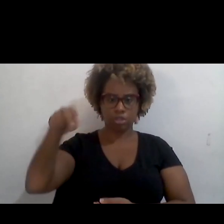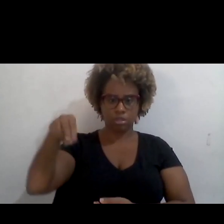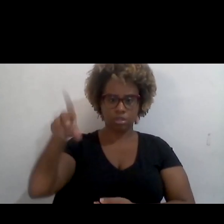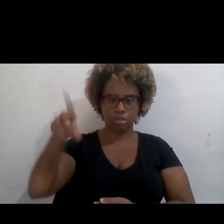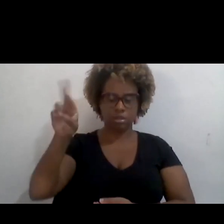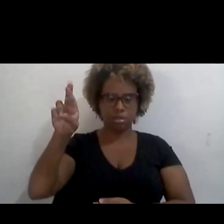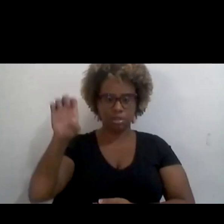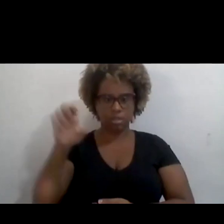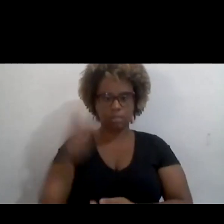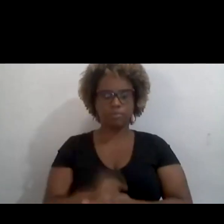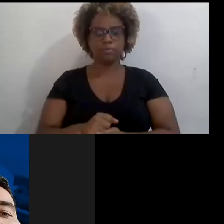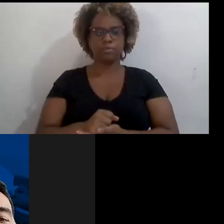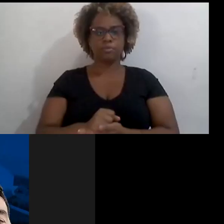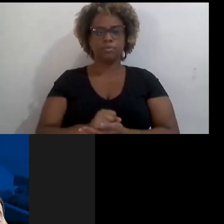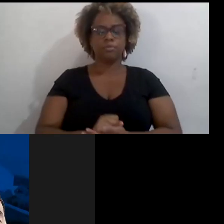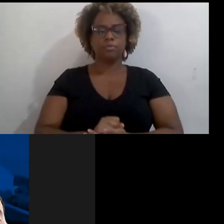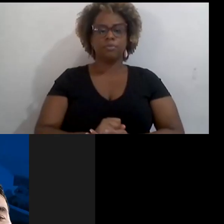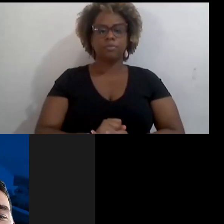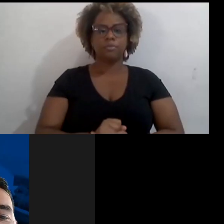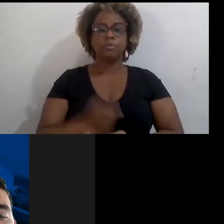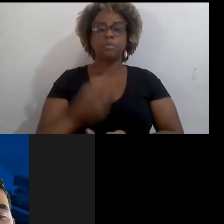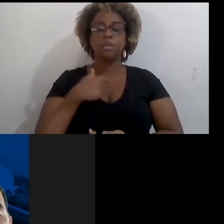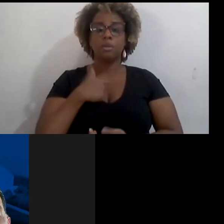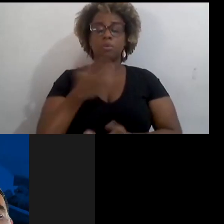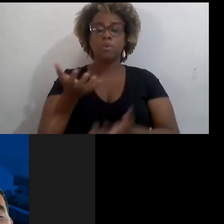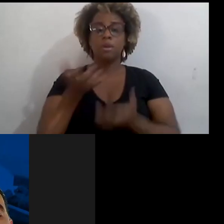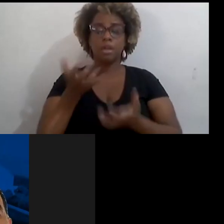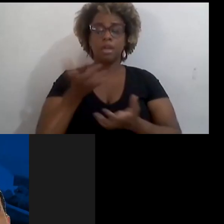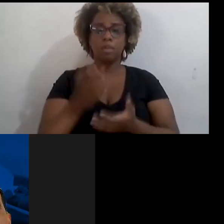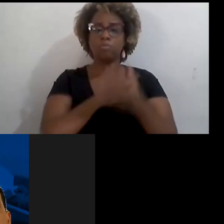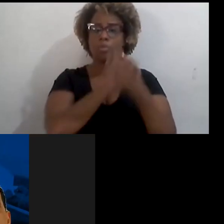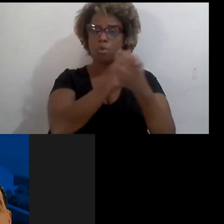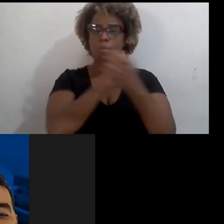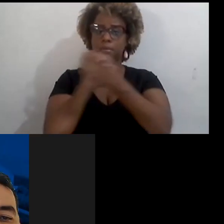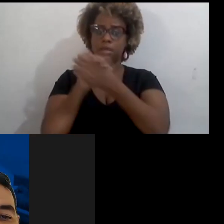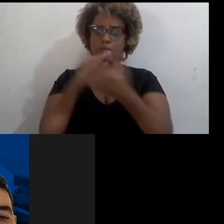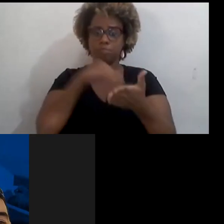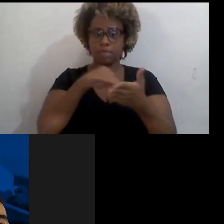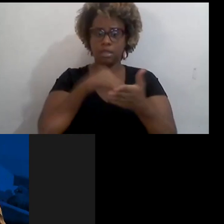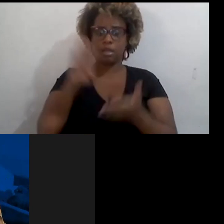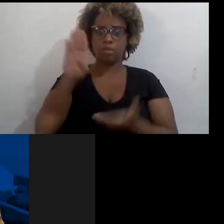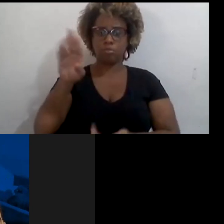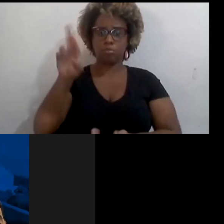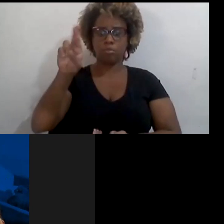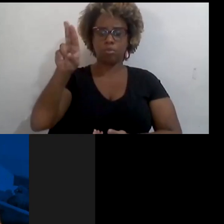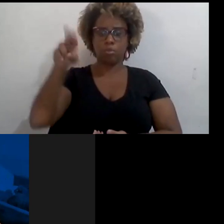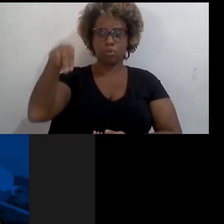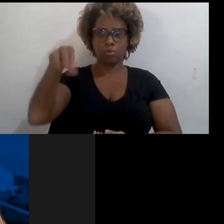OAB da Bahia. Queria aqui fazer um cumprimento especial ao secretário Bruno Monteiro, com quem estivemos